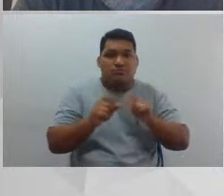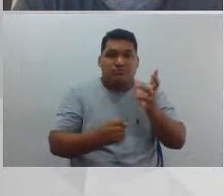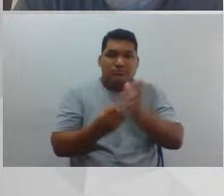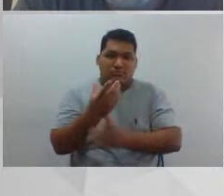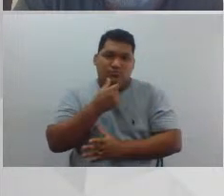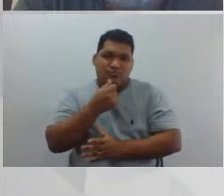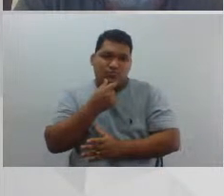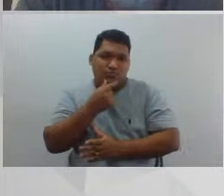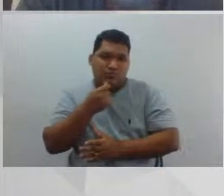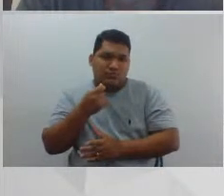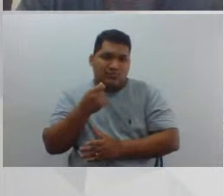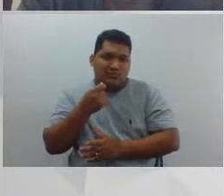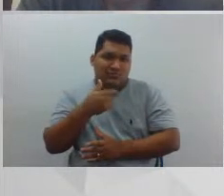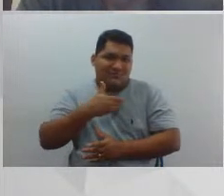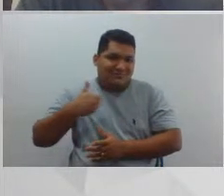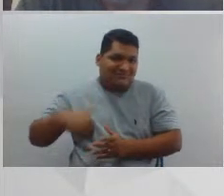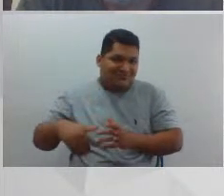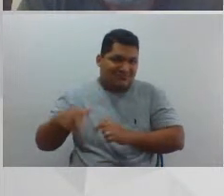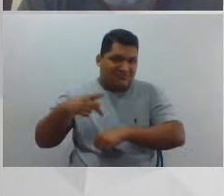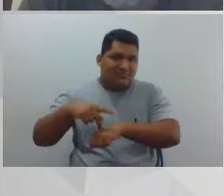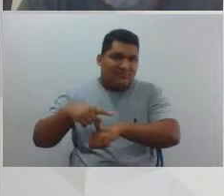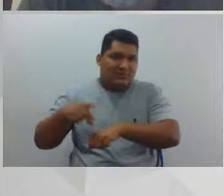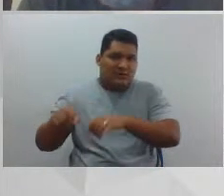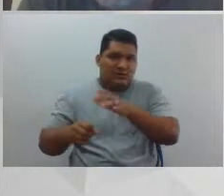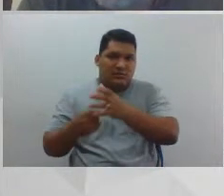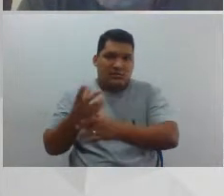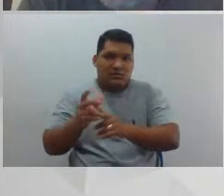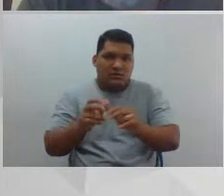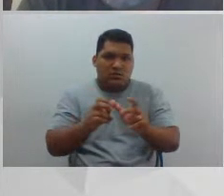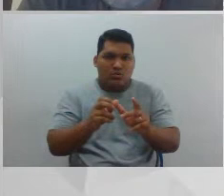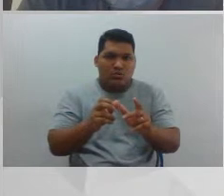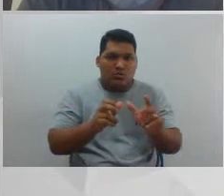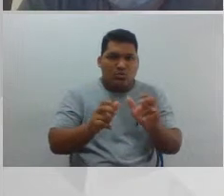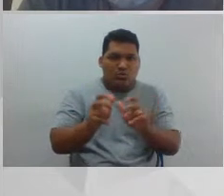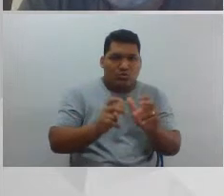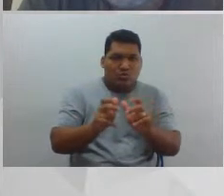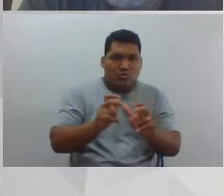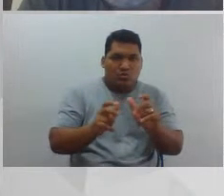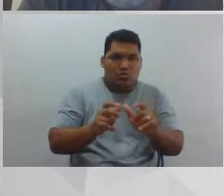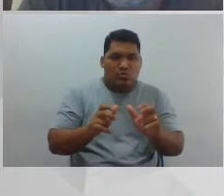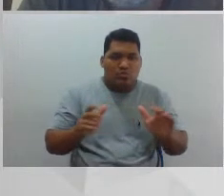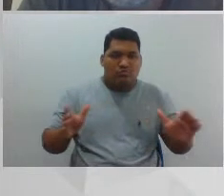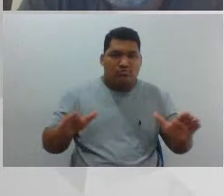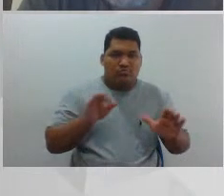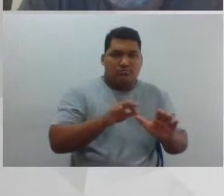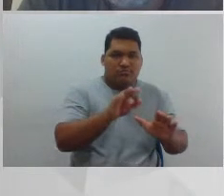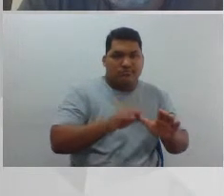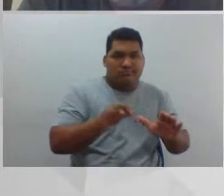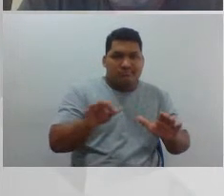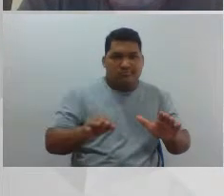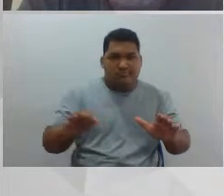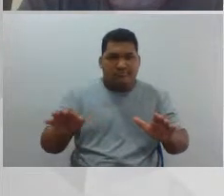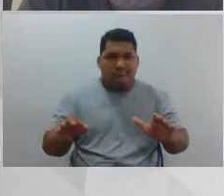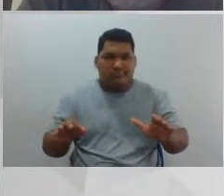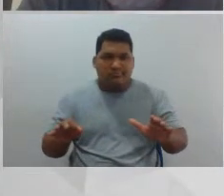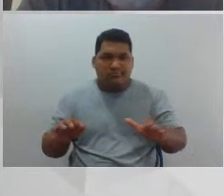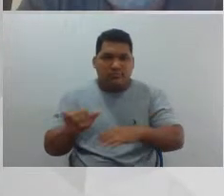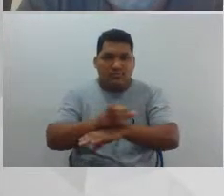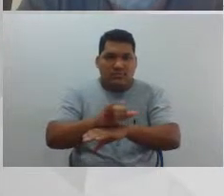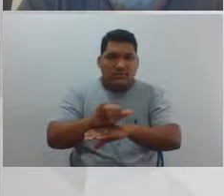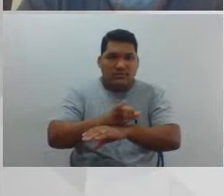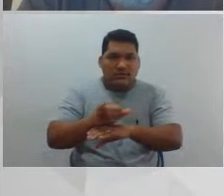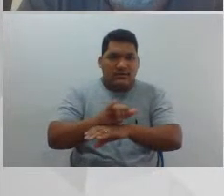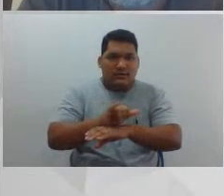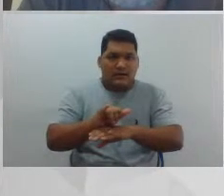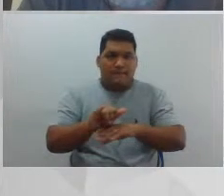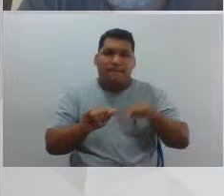jogo Go. Tá? Então, um jogo de tabuleiro, de estratégia, e a máquina ganhou do